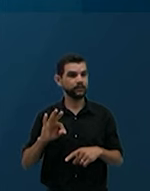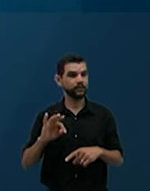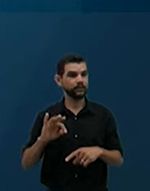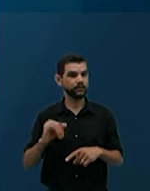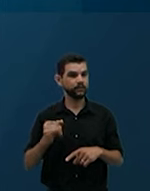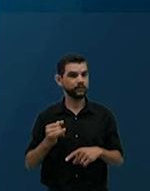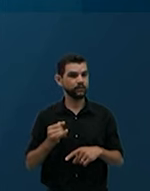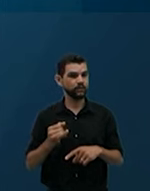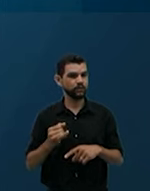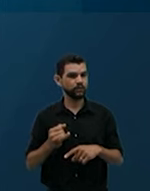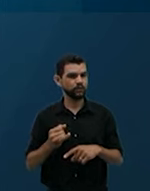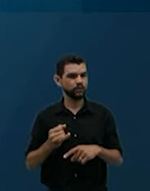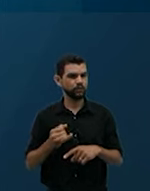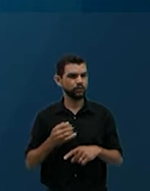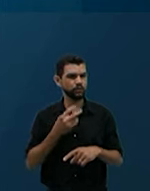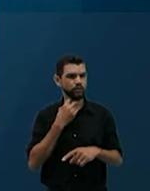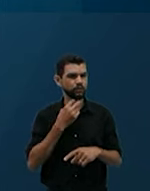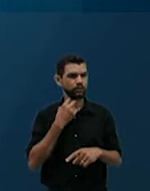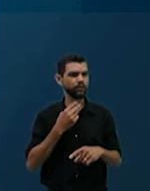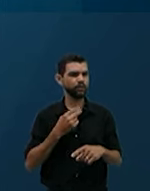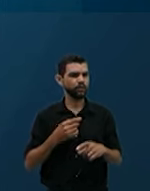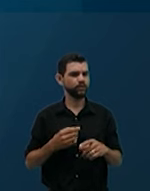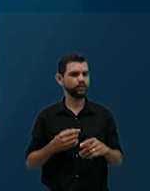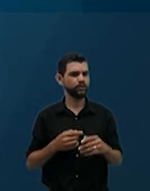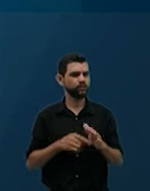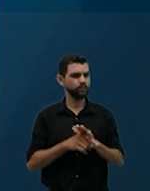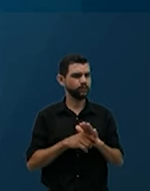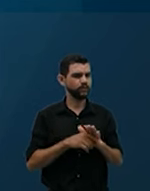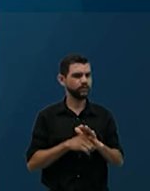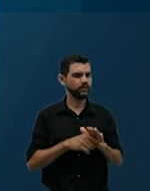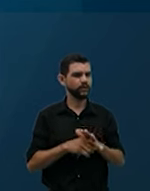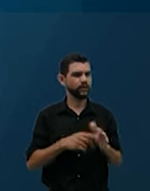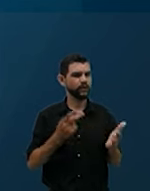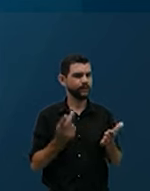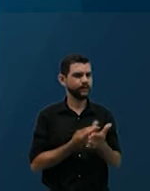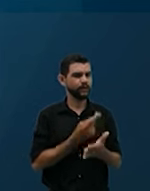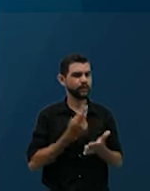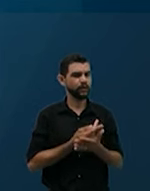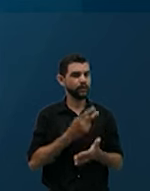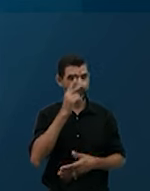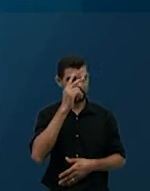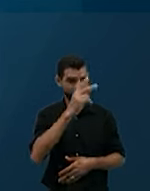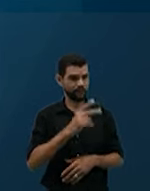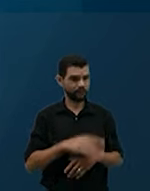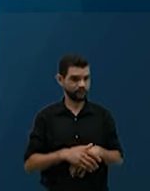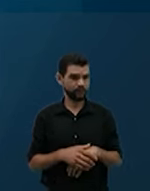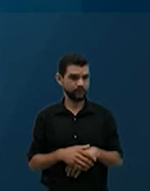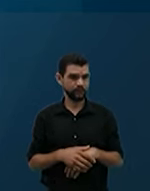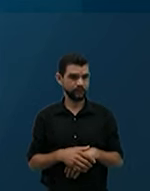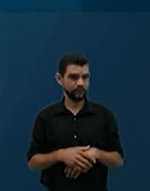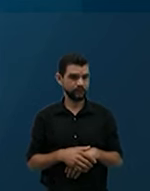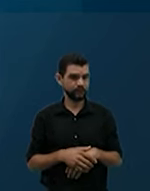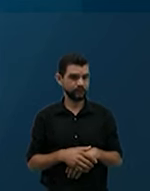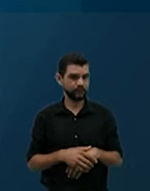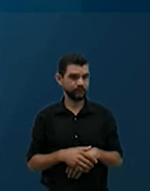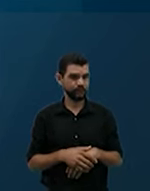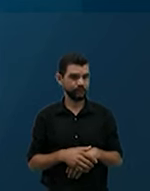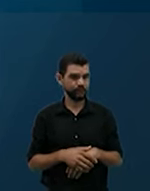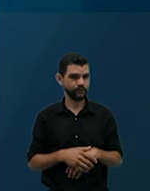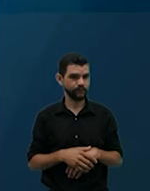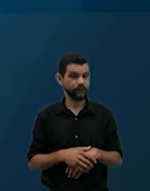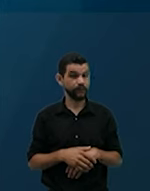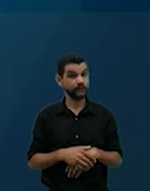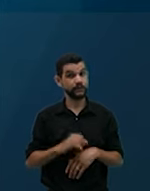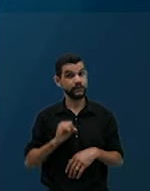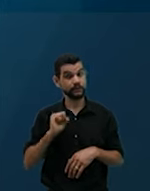fé. Oi? Nesse recurso ordinário seria, por exemplo, o IAC. Estou só dando um exemplo. Poderia a gente adotar um IAC? Mas eu só digo que se